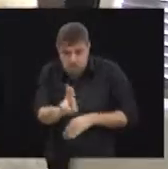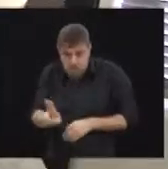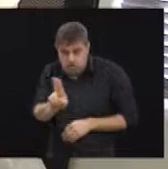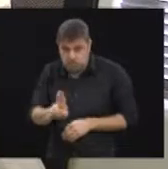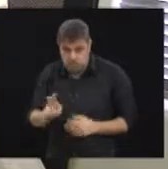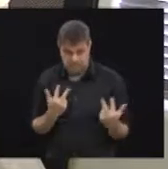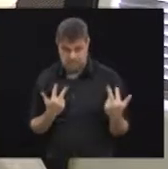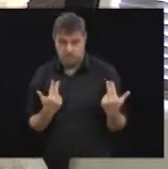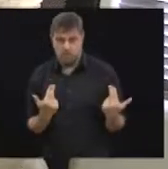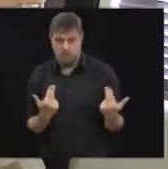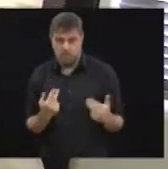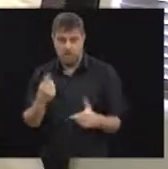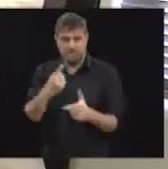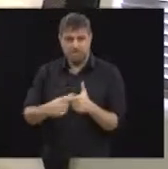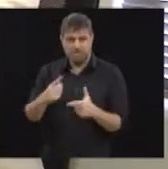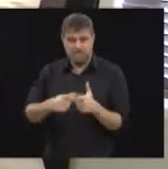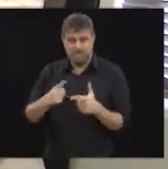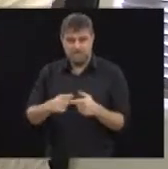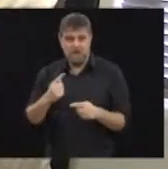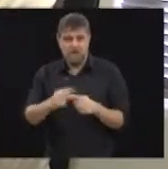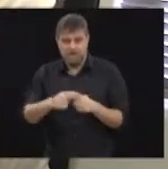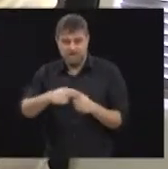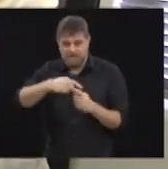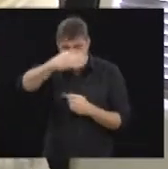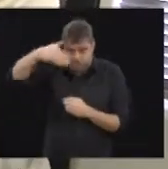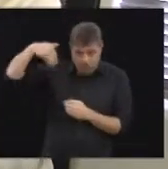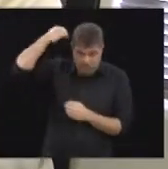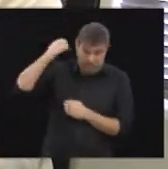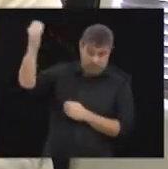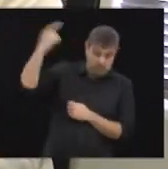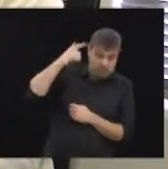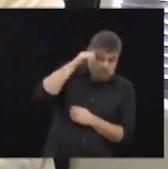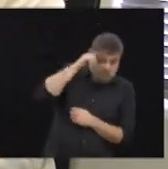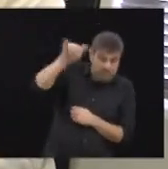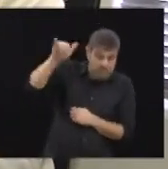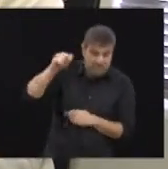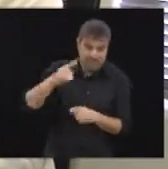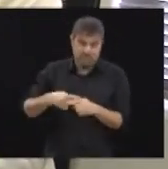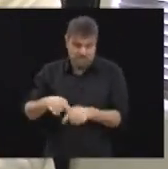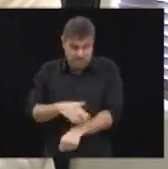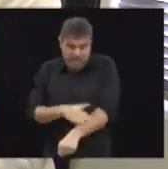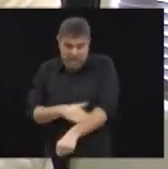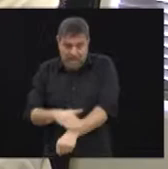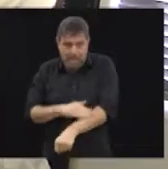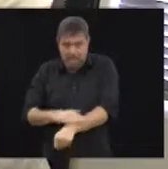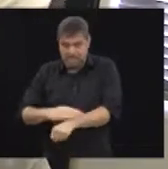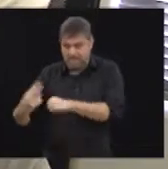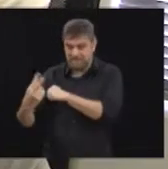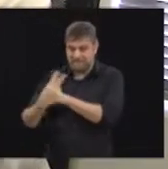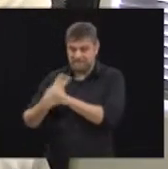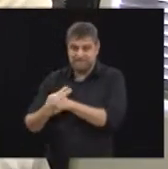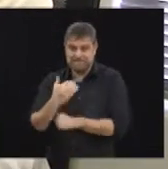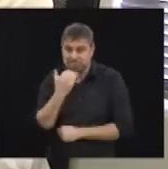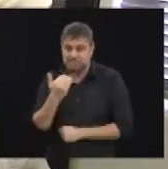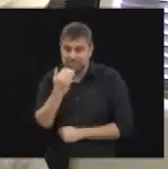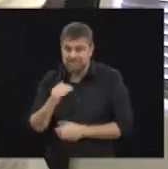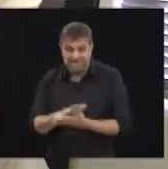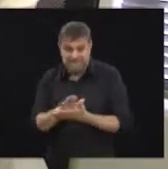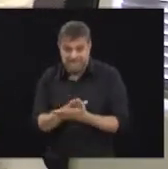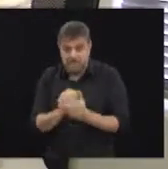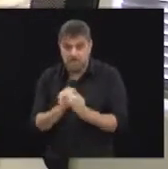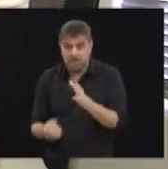Qual que é o problema? Por que que daí ele andava todo coberto? Porque você tira toda a proteção. E aí você fica com